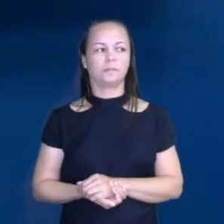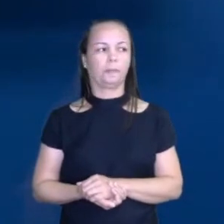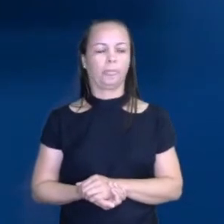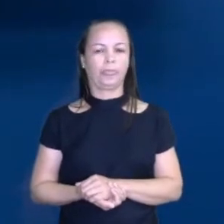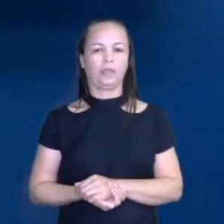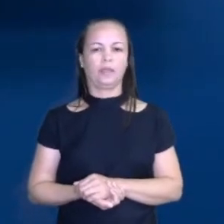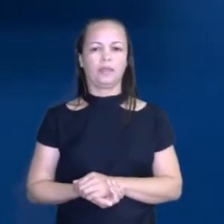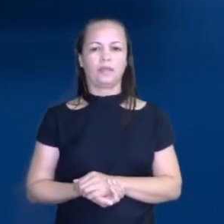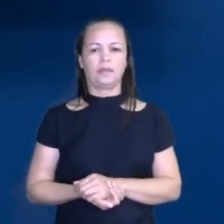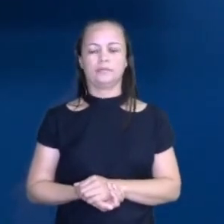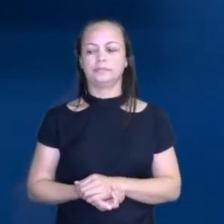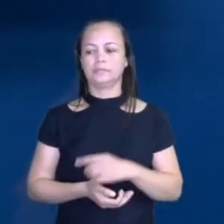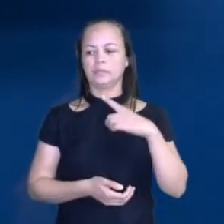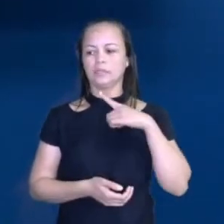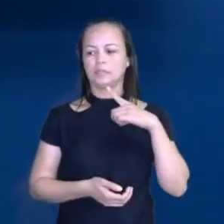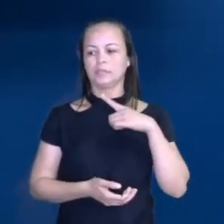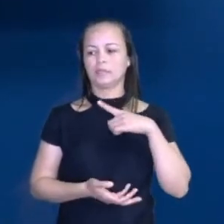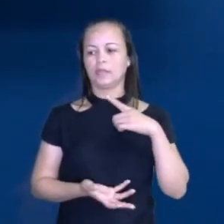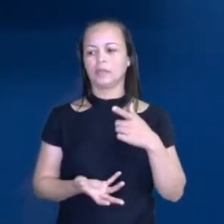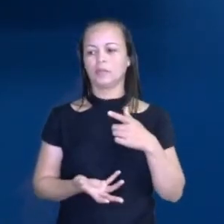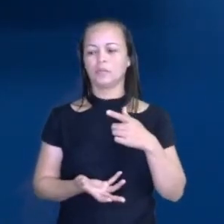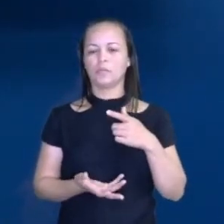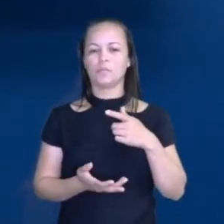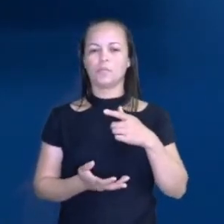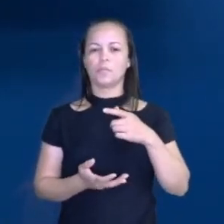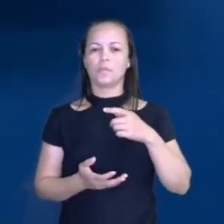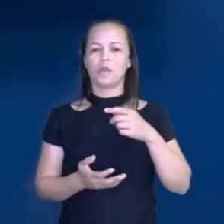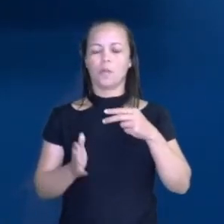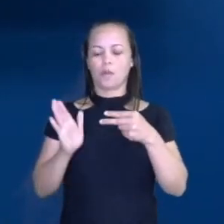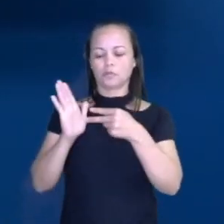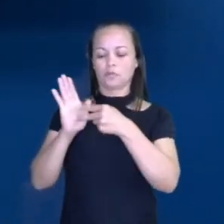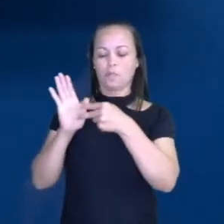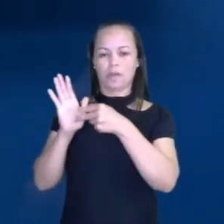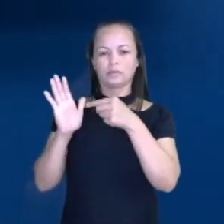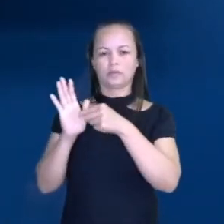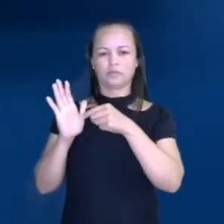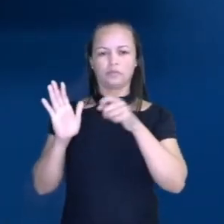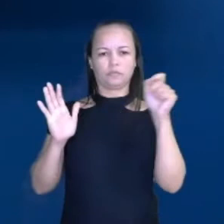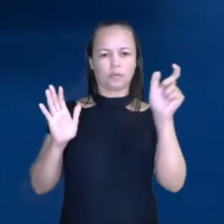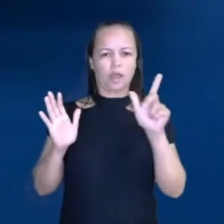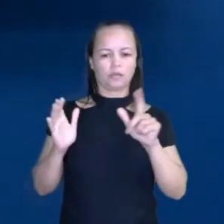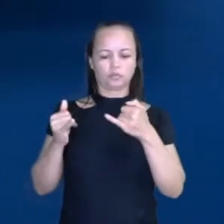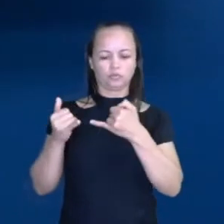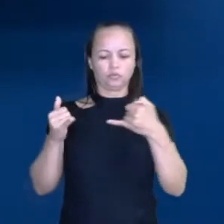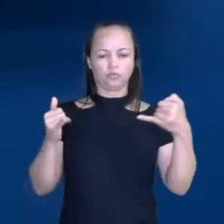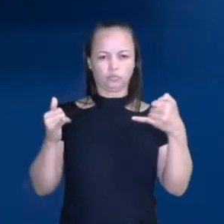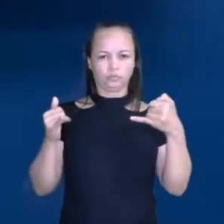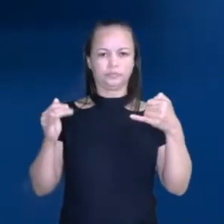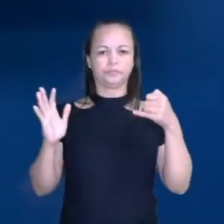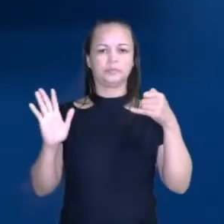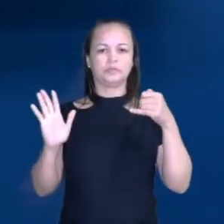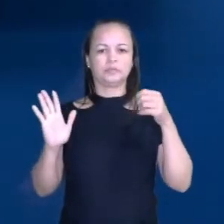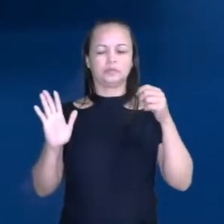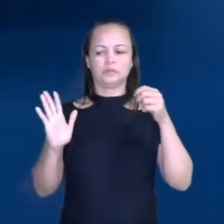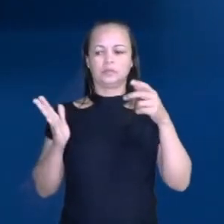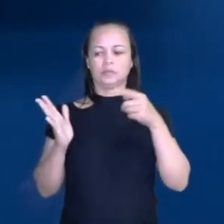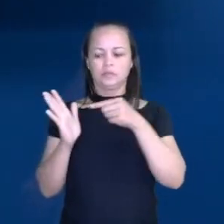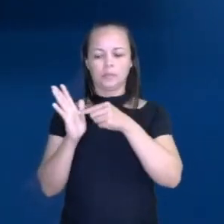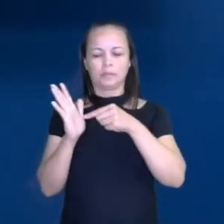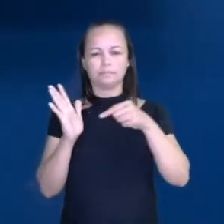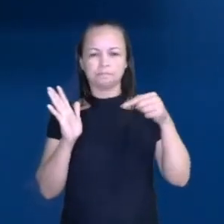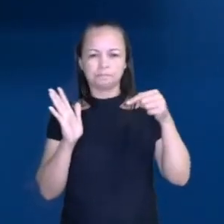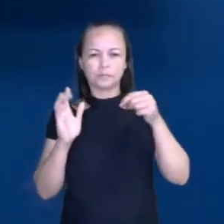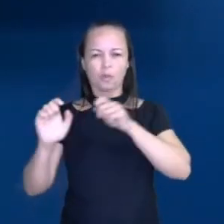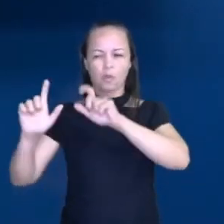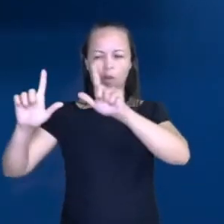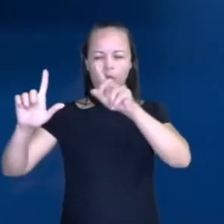o outro lado tá até um fio azul o que acontece aqui ó eu tenho um ponto de ligação do fio azul tá tá entrando aqui e